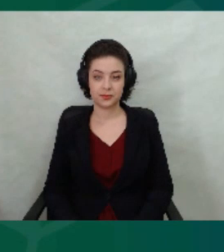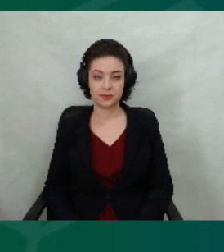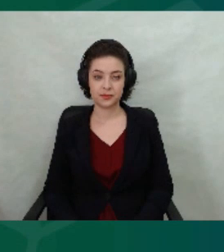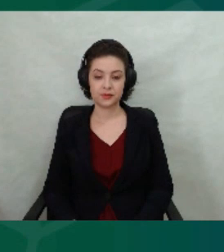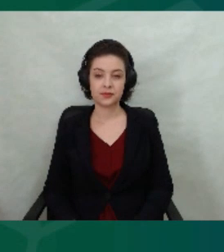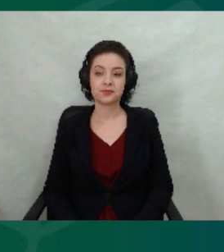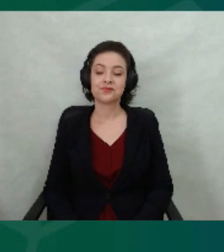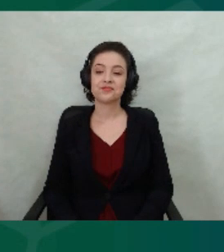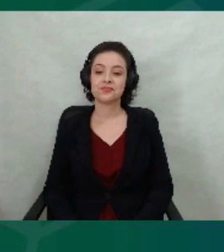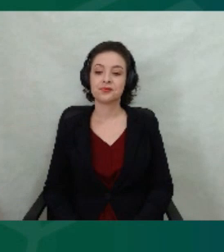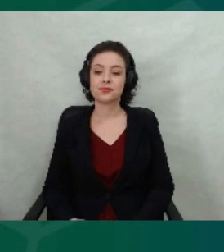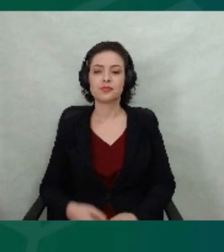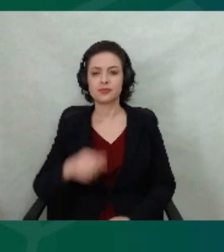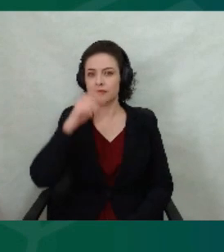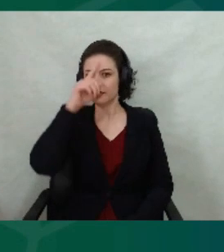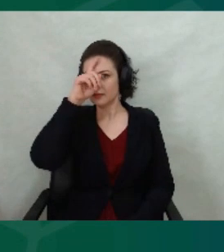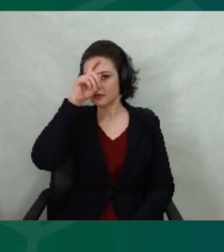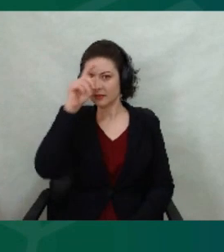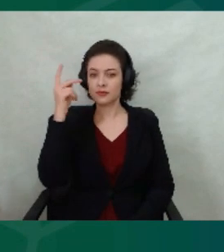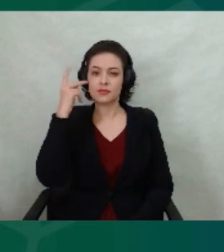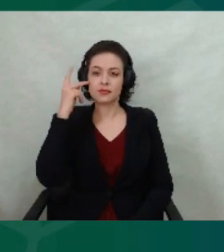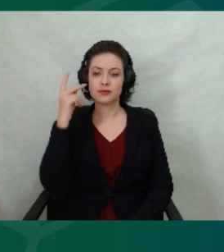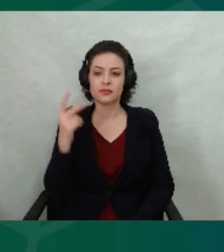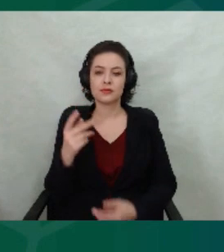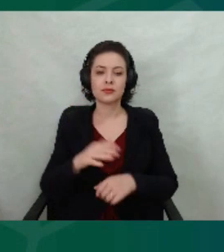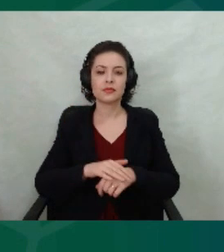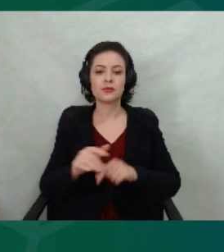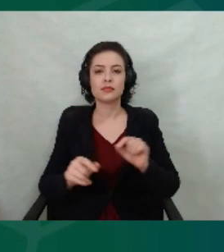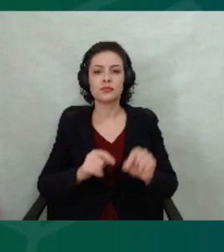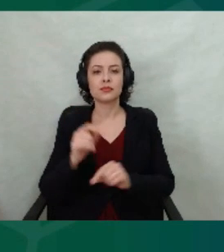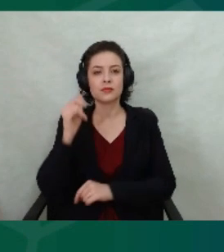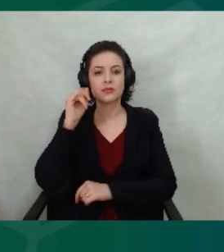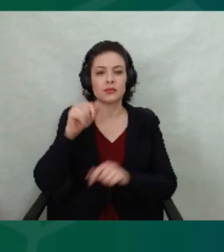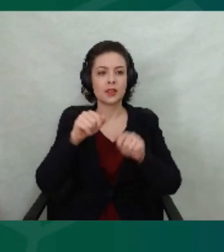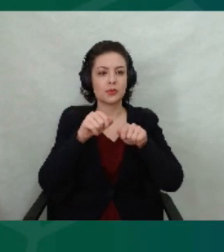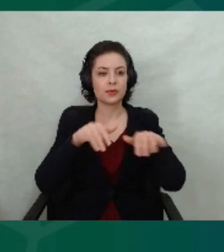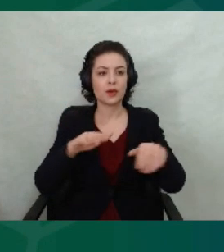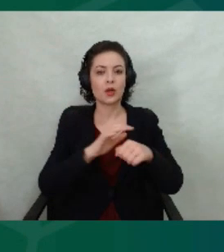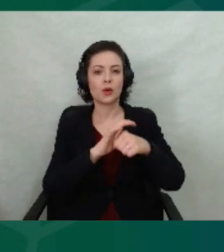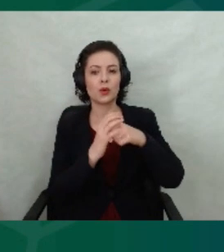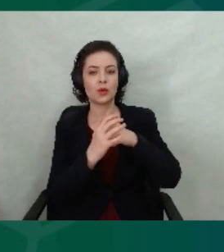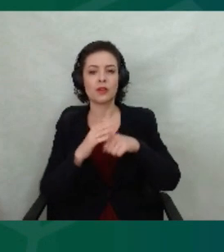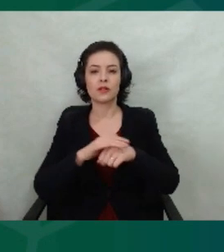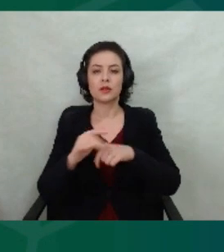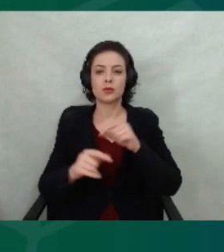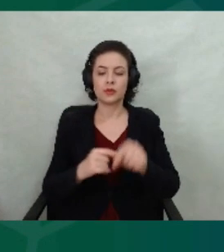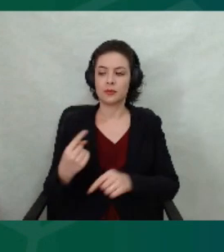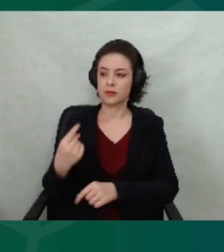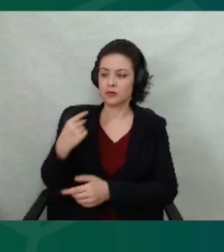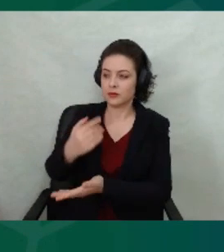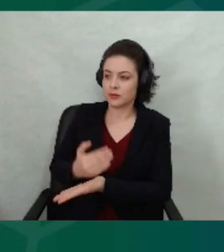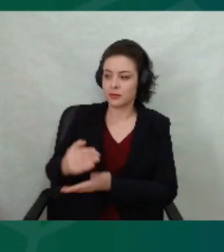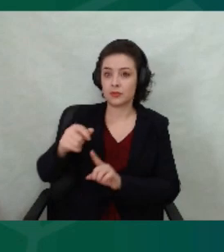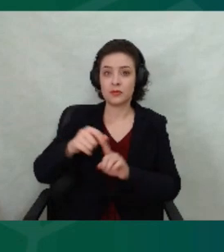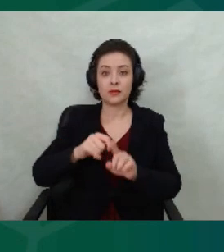Bom, o que o Hospital São Paulo tem feito para cuidar do ambiente e evitar a transmissão do coronavírus? Nós, desde janeiro, logo no